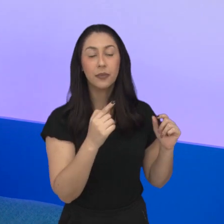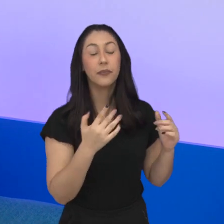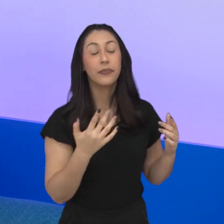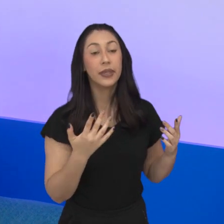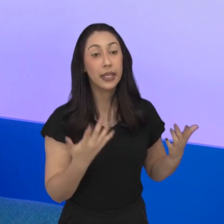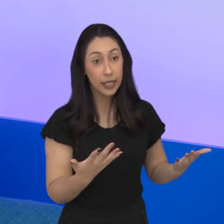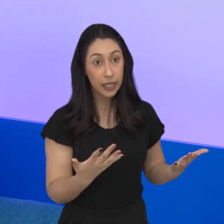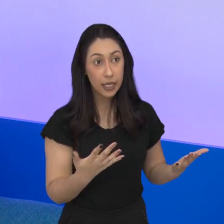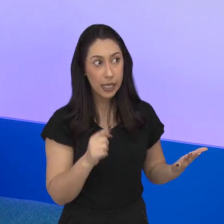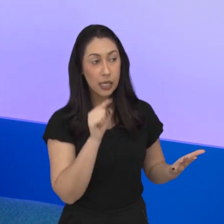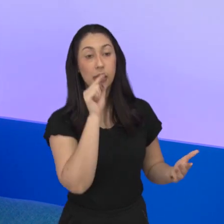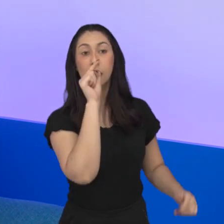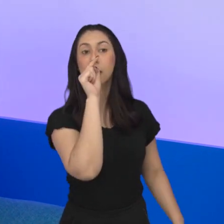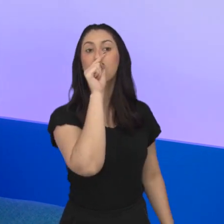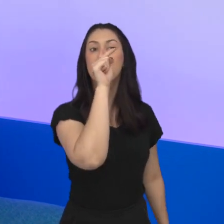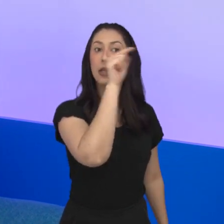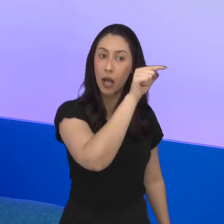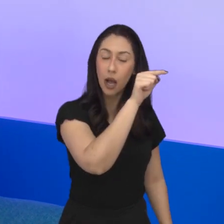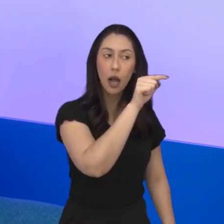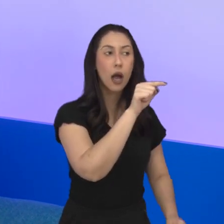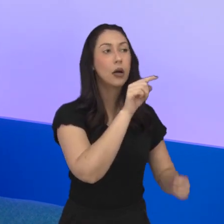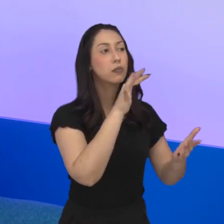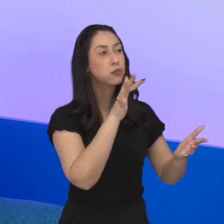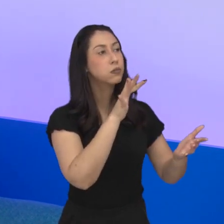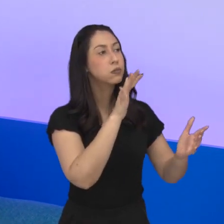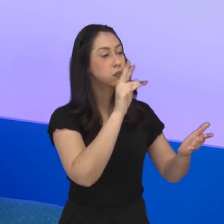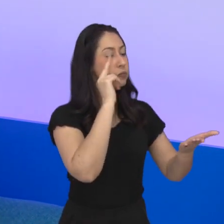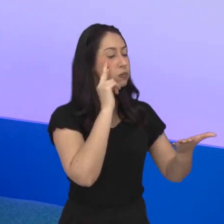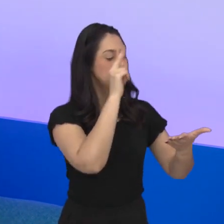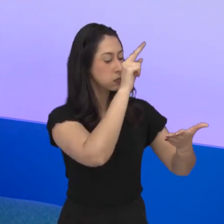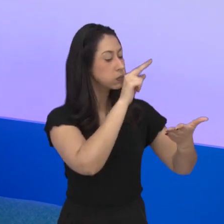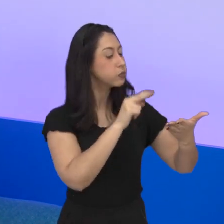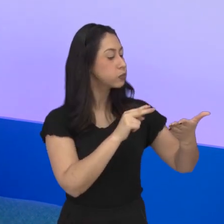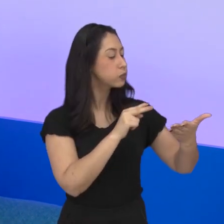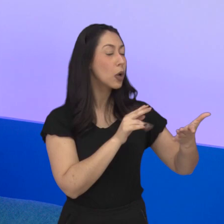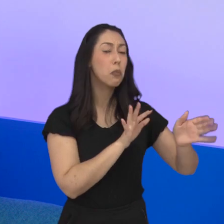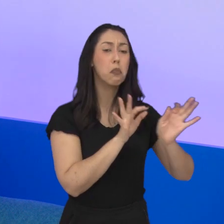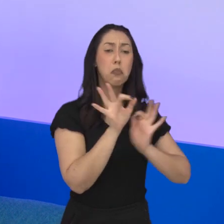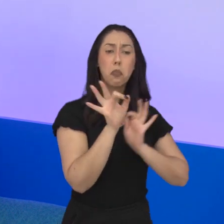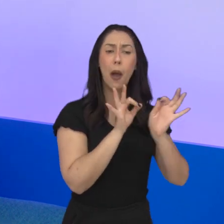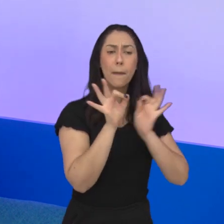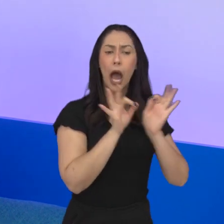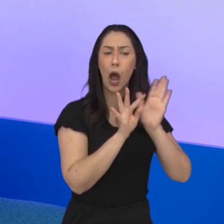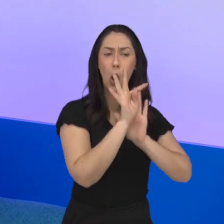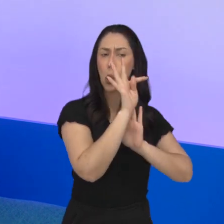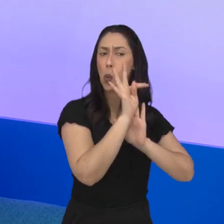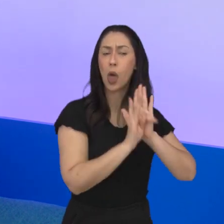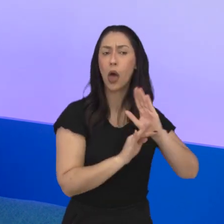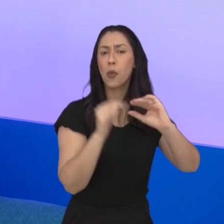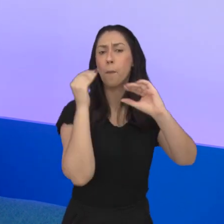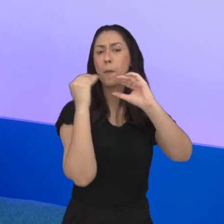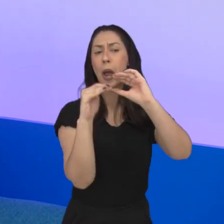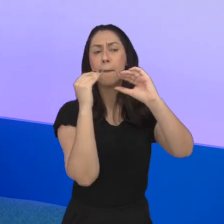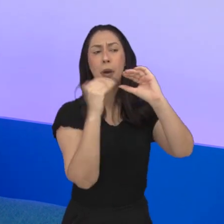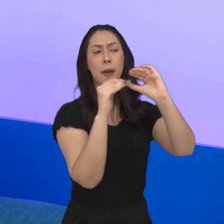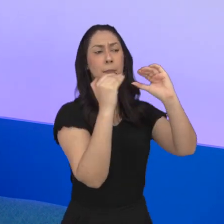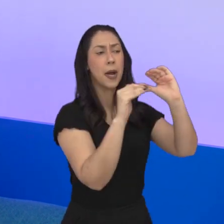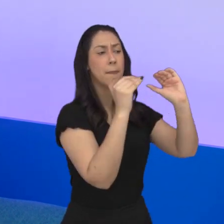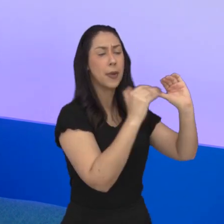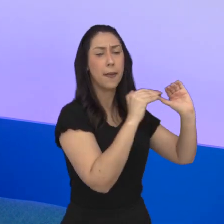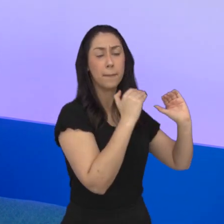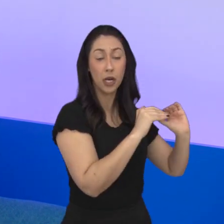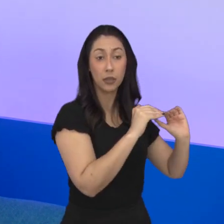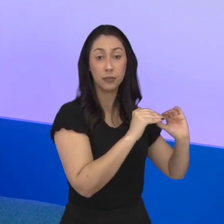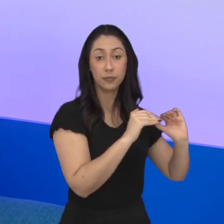Desenvolvimento Regional, e ele faz essa emissão desse alerta, ele encaminha esse alerta para as defesas civis do estado e